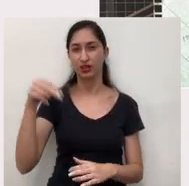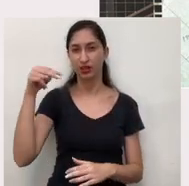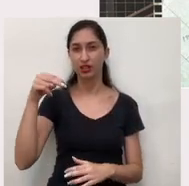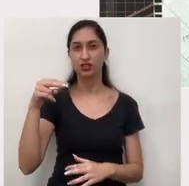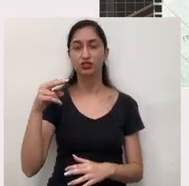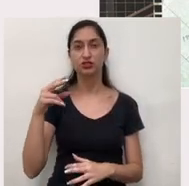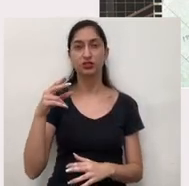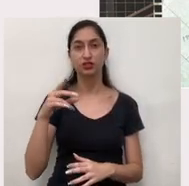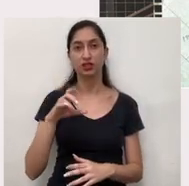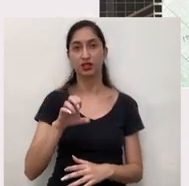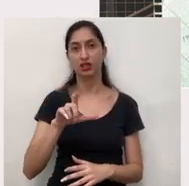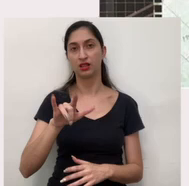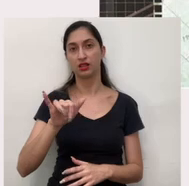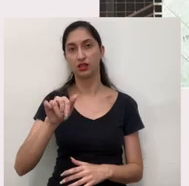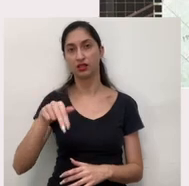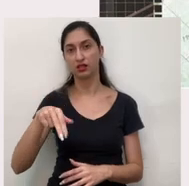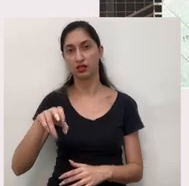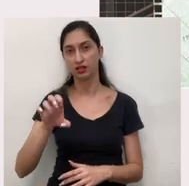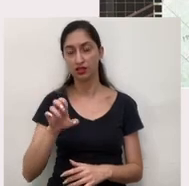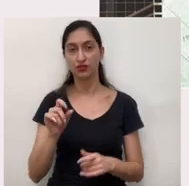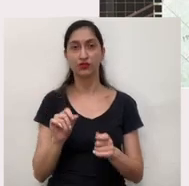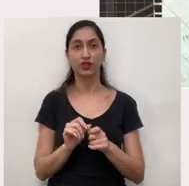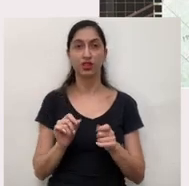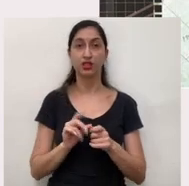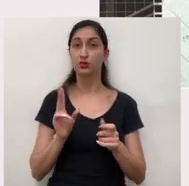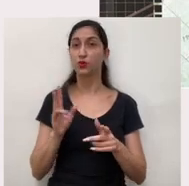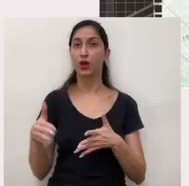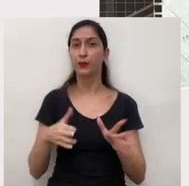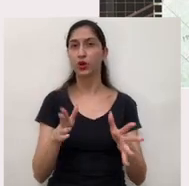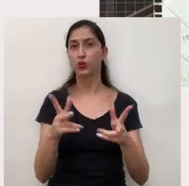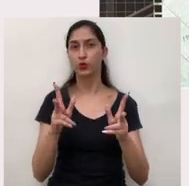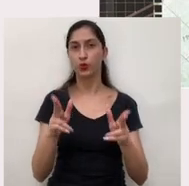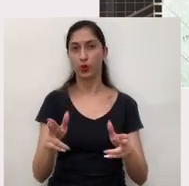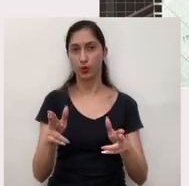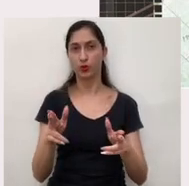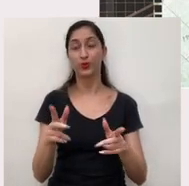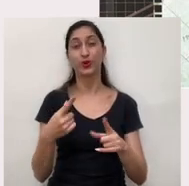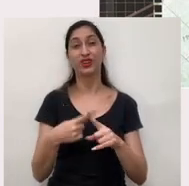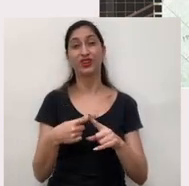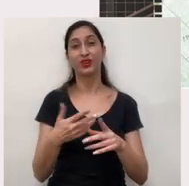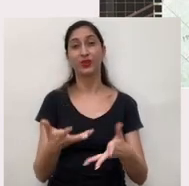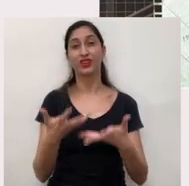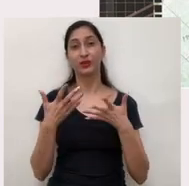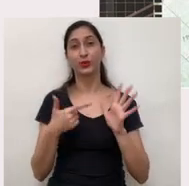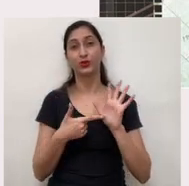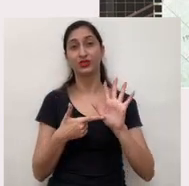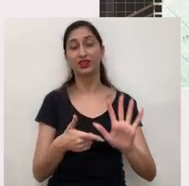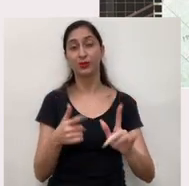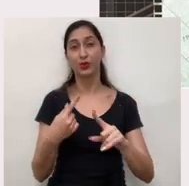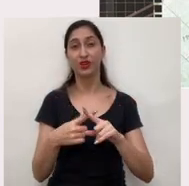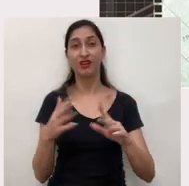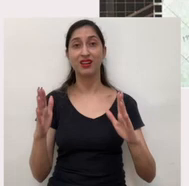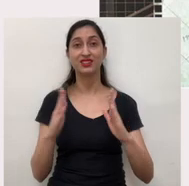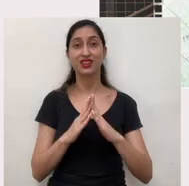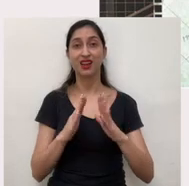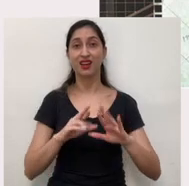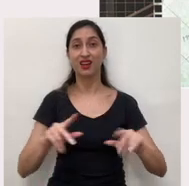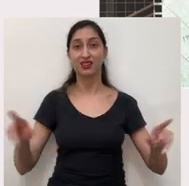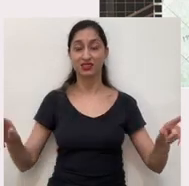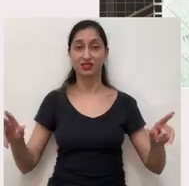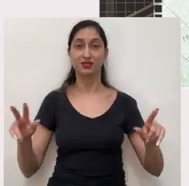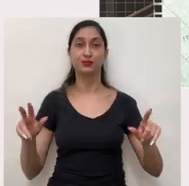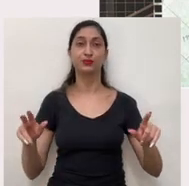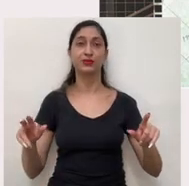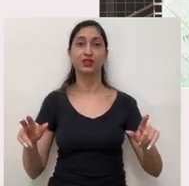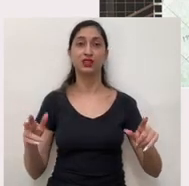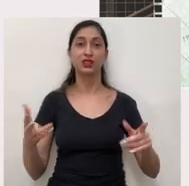enfim, da Elaine, ela fez a mesma rota da Ana Mariani, e eu achei interessante trazer, porque as casas receberam justamente, muitas delas,